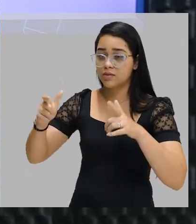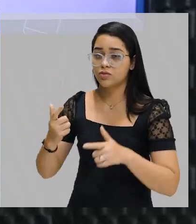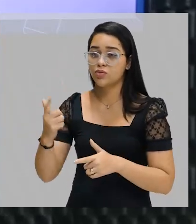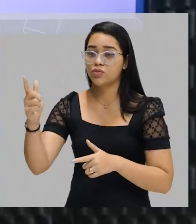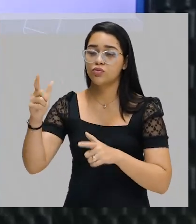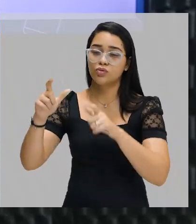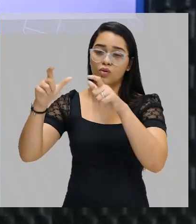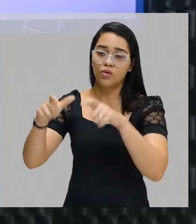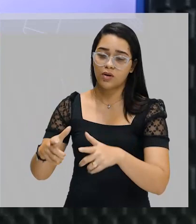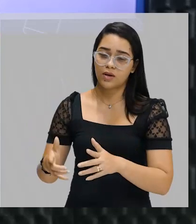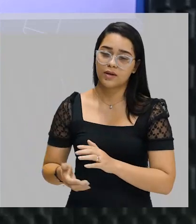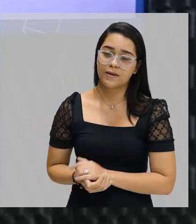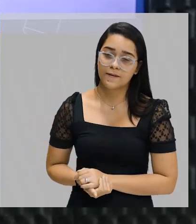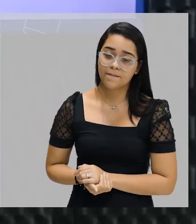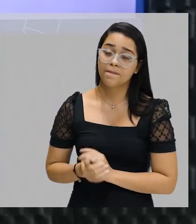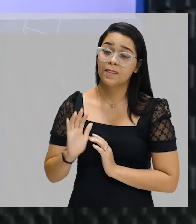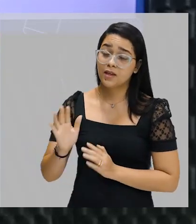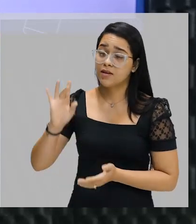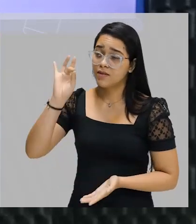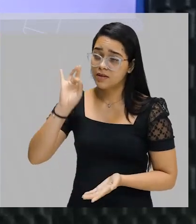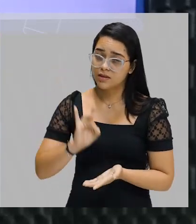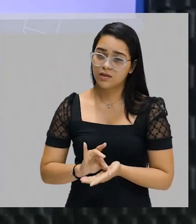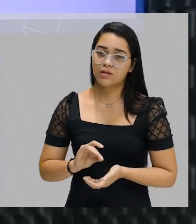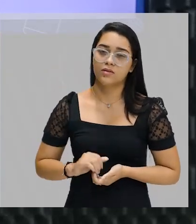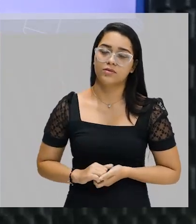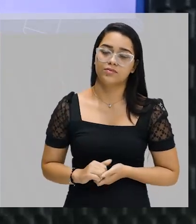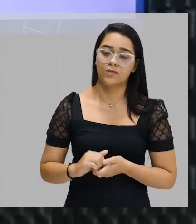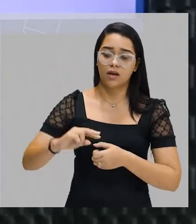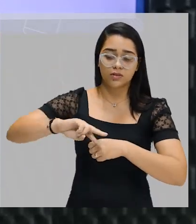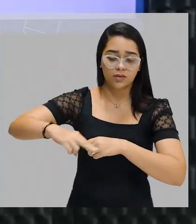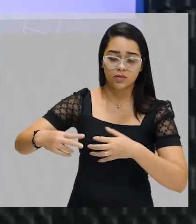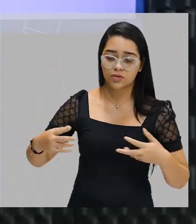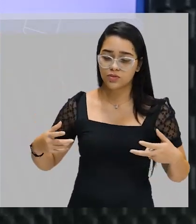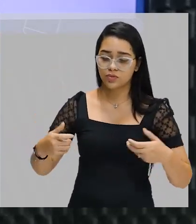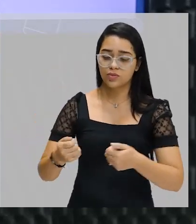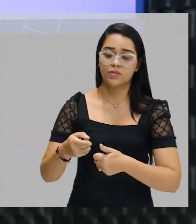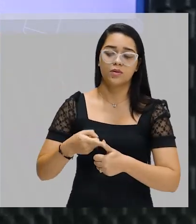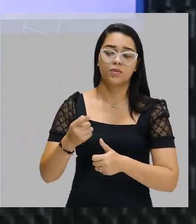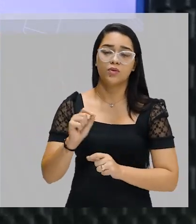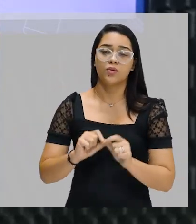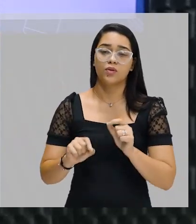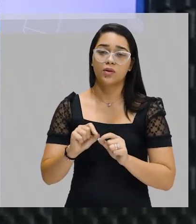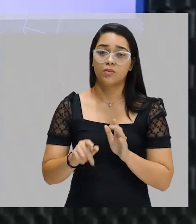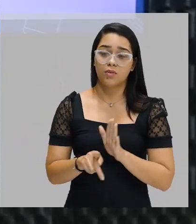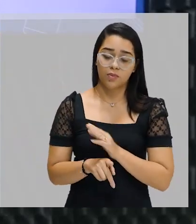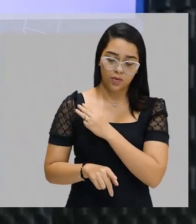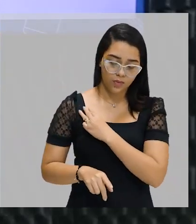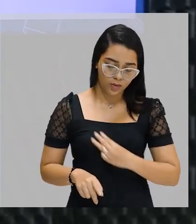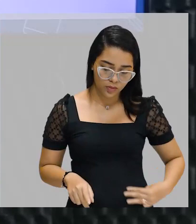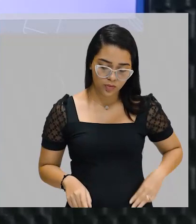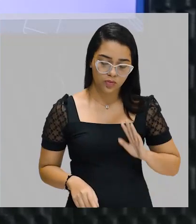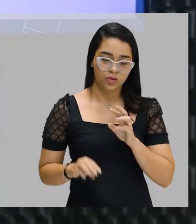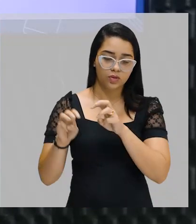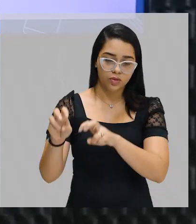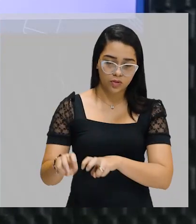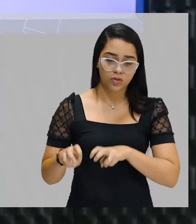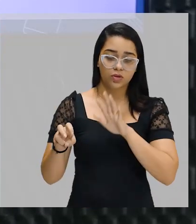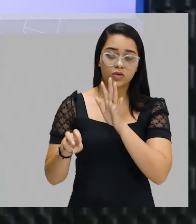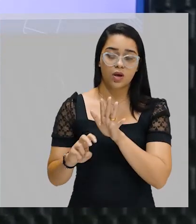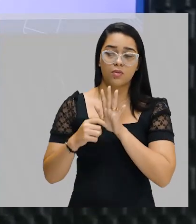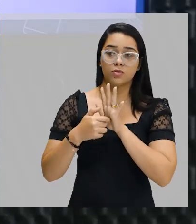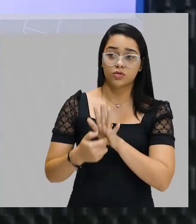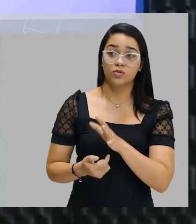outras localidades. Uma coisa já é fato. A consequência de tudo isso, a primeiro momento, é a própria ministra da Agricultura já se manifestou